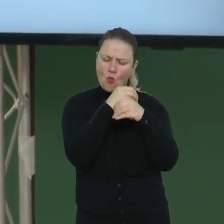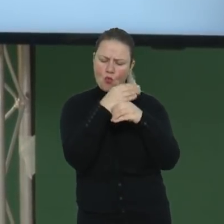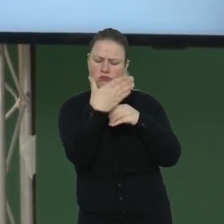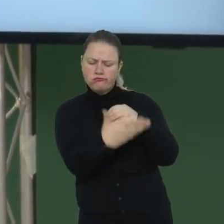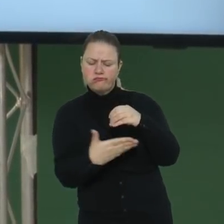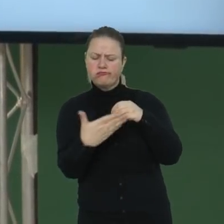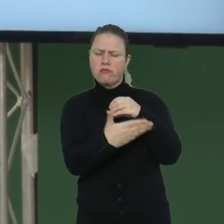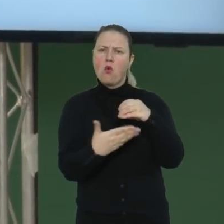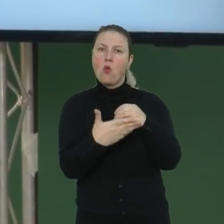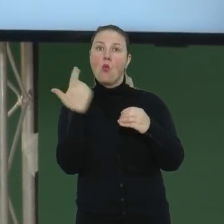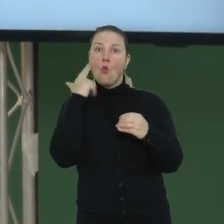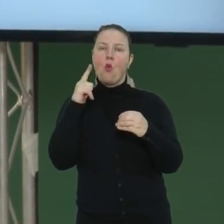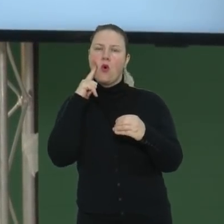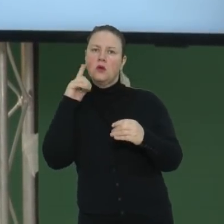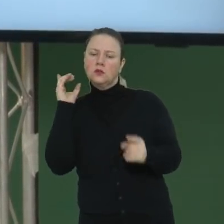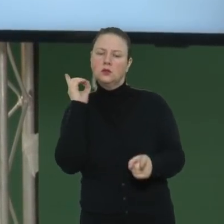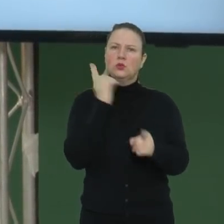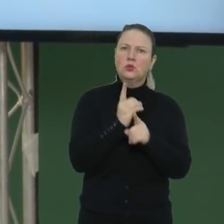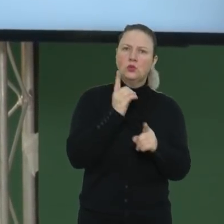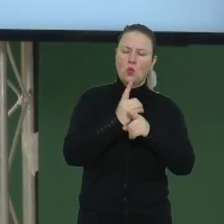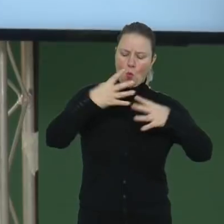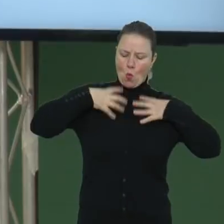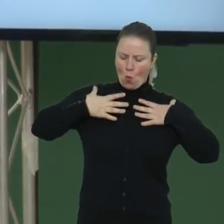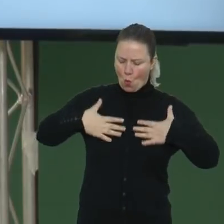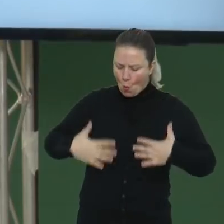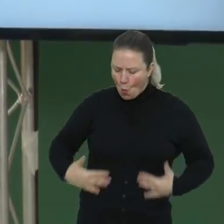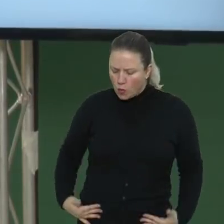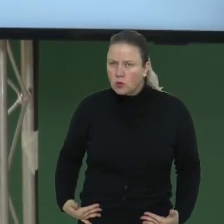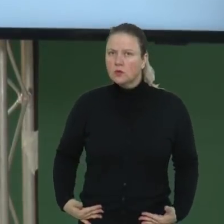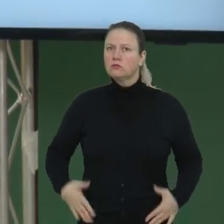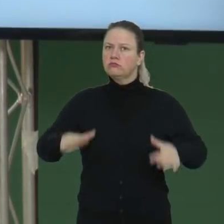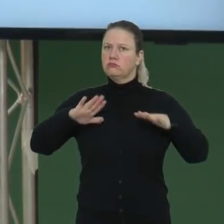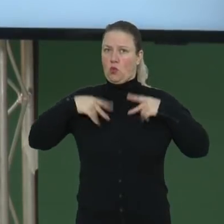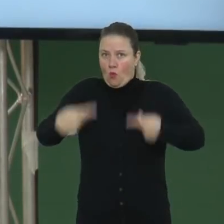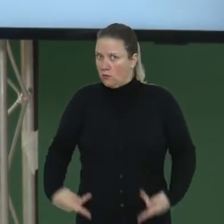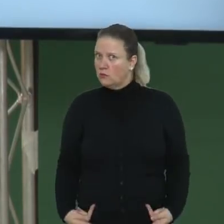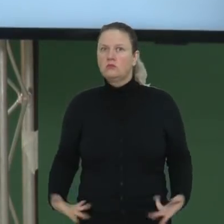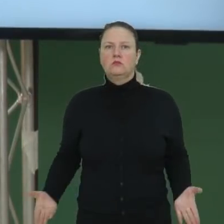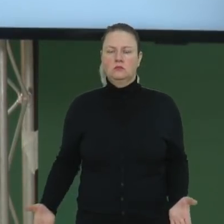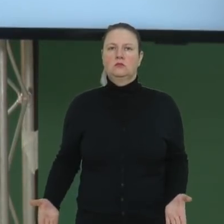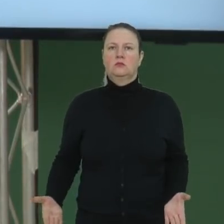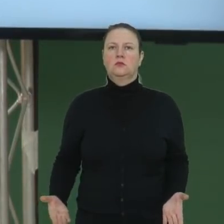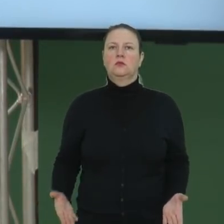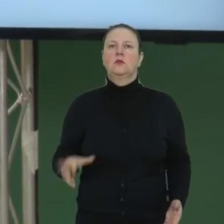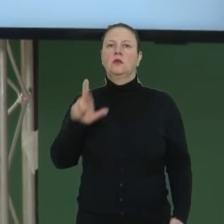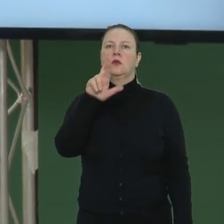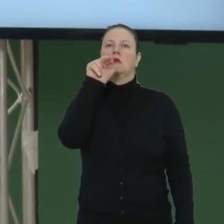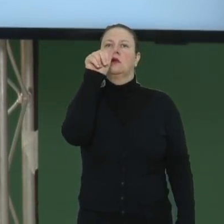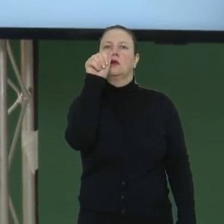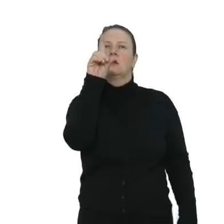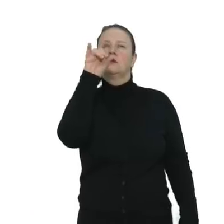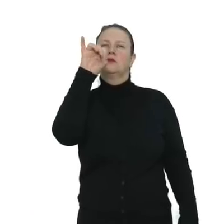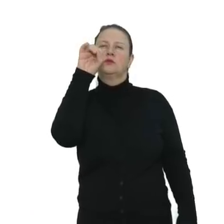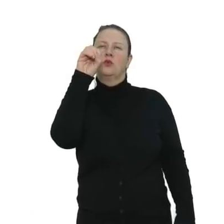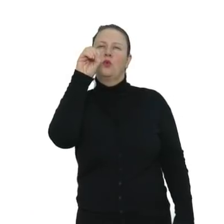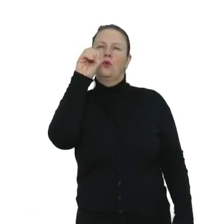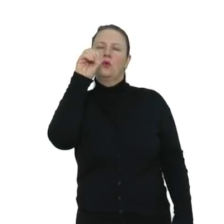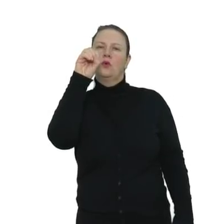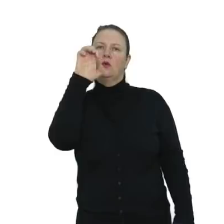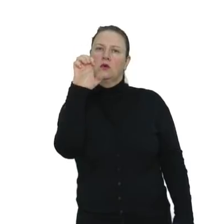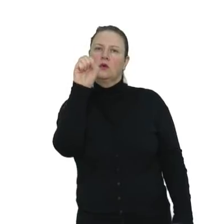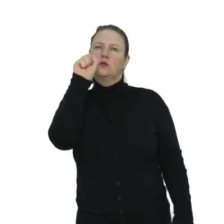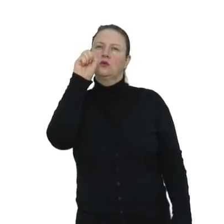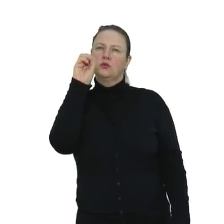conseguisse visualizar aquele membro, aquele órgão, né, do corpo humano. Um radioisótopo utilizado para